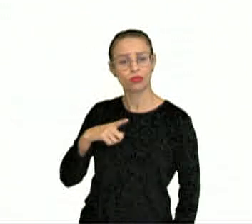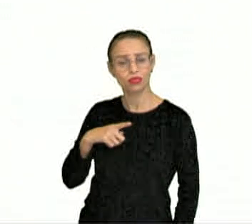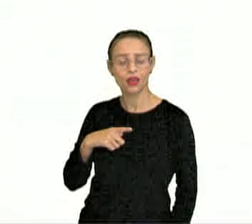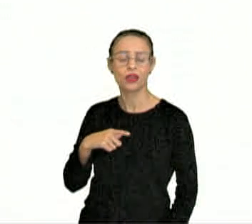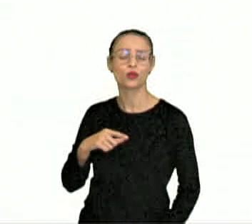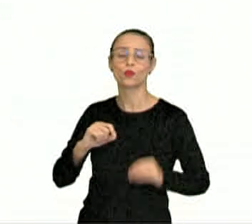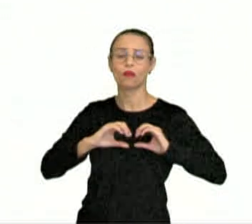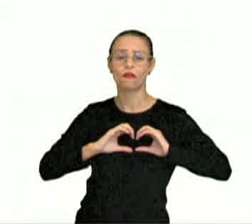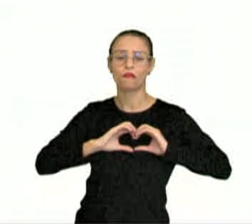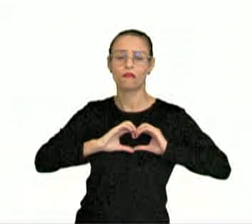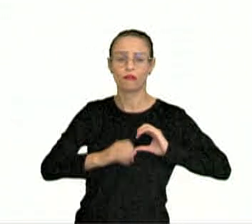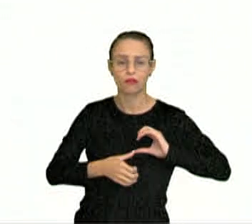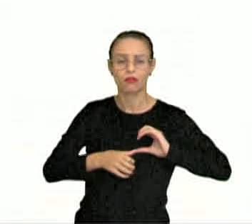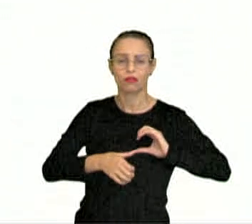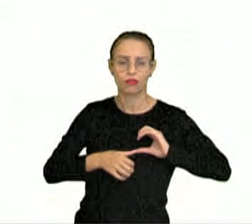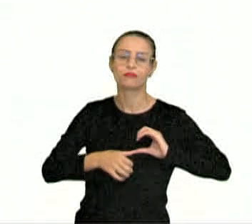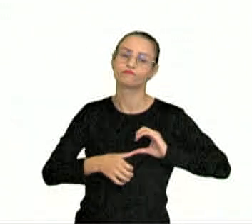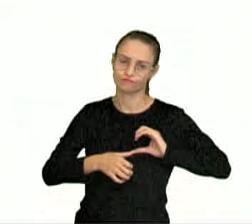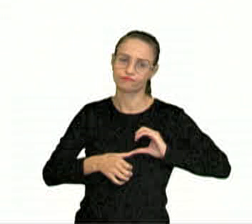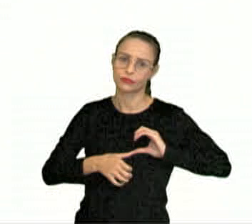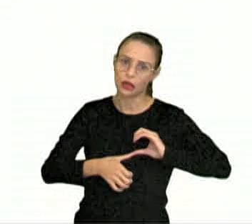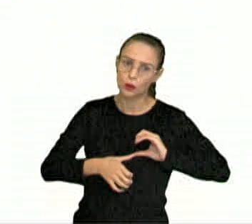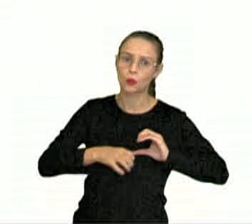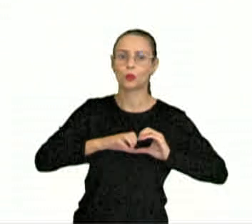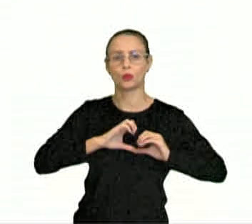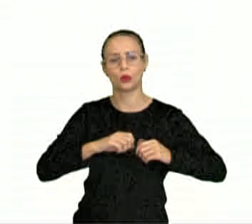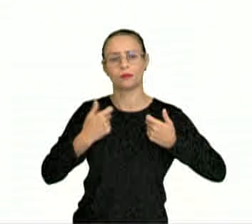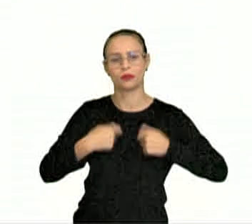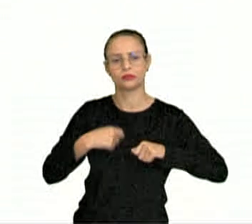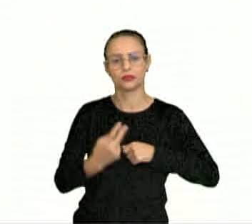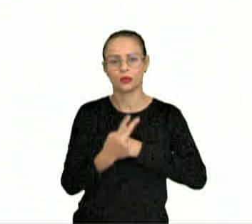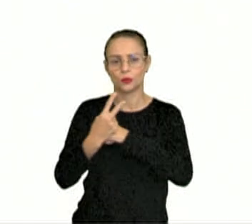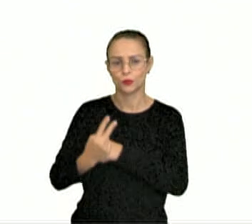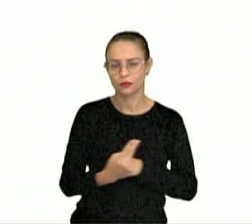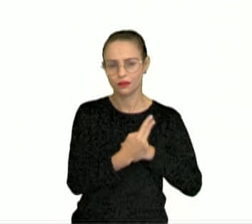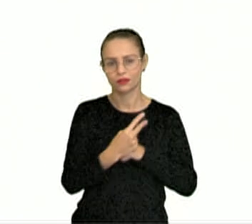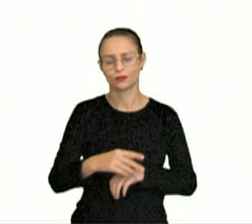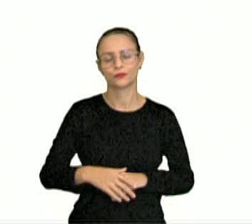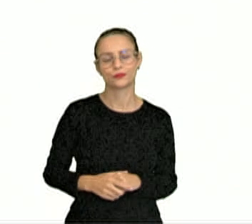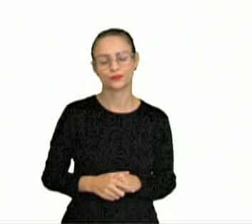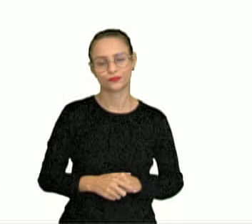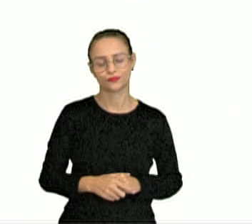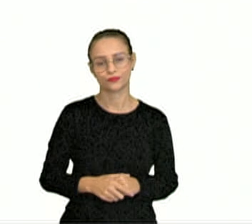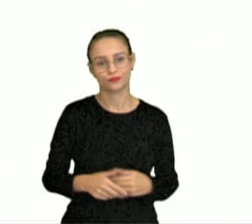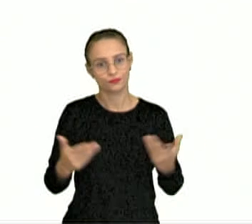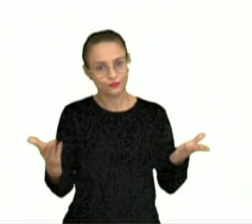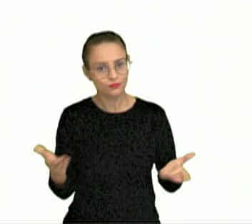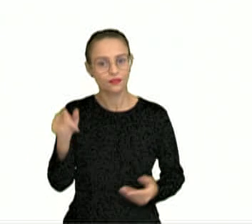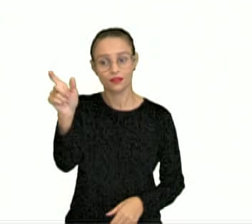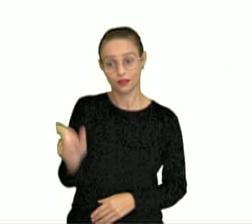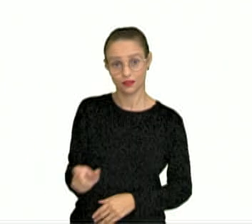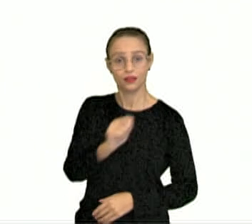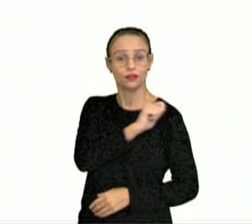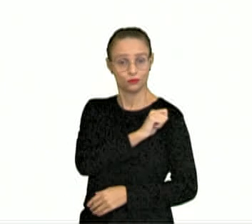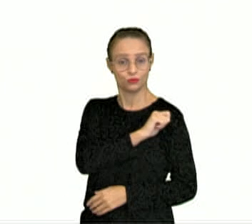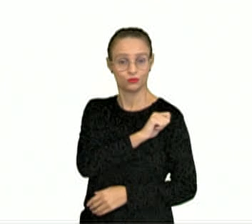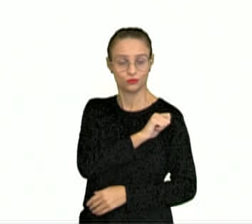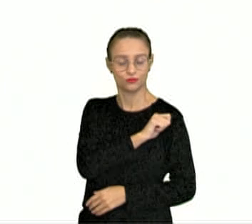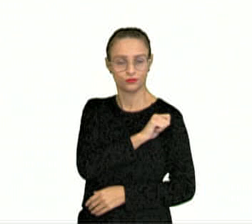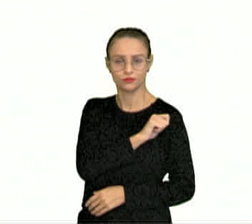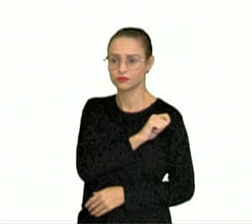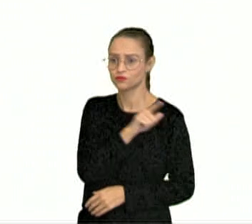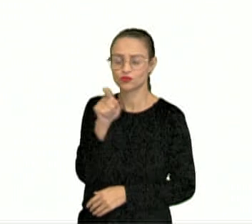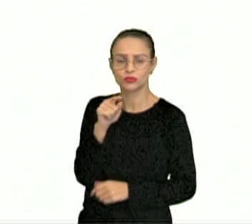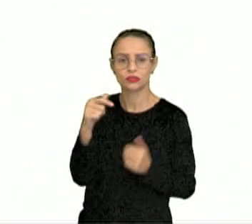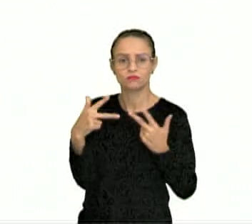um coração partido, que necessita de tempo e de cuidados. Enquanto estudante, vês-te